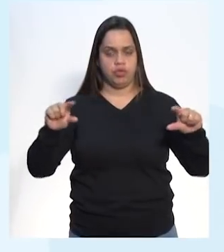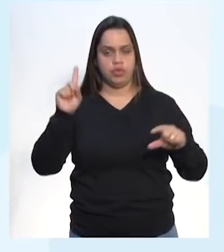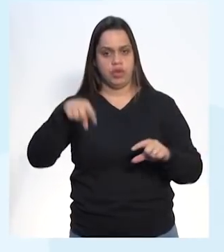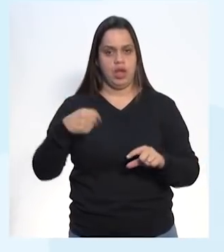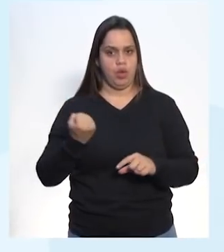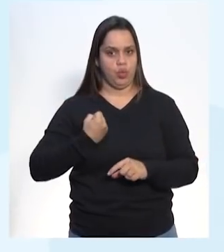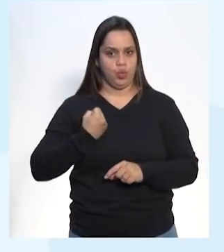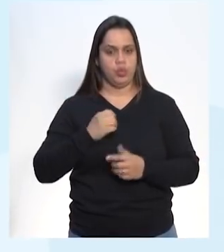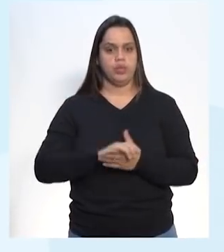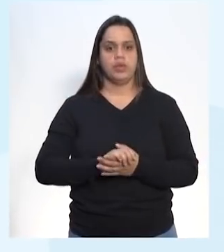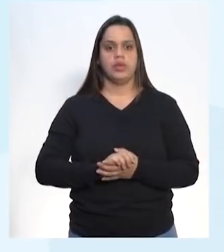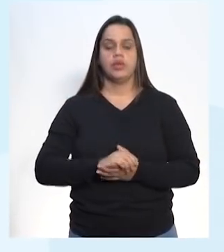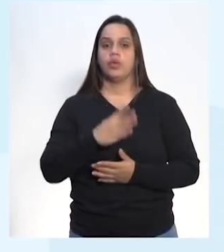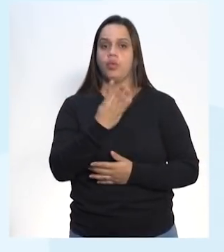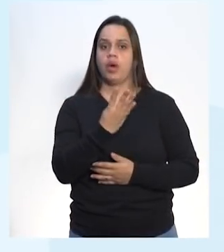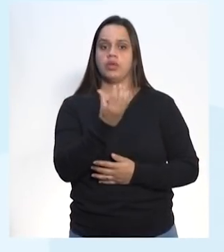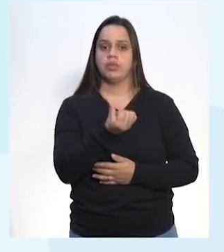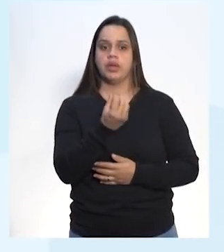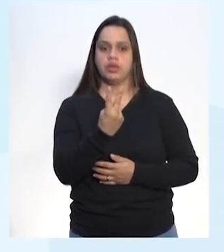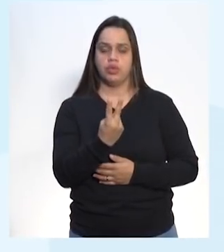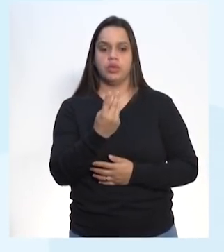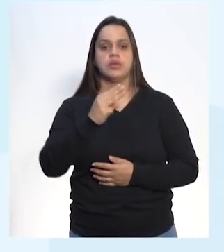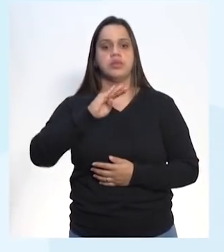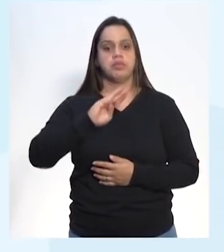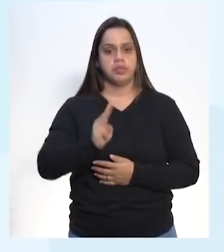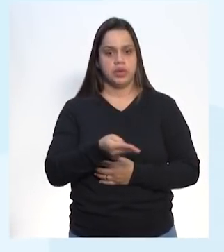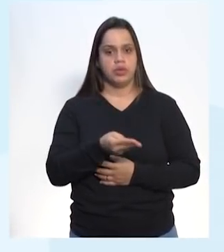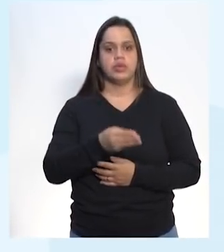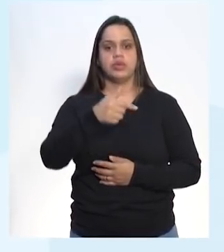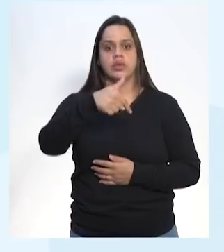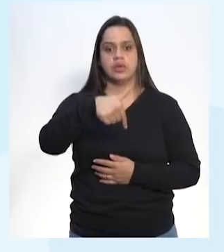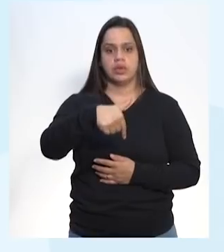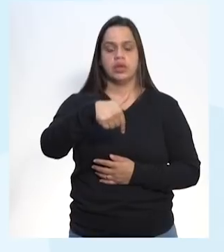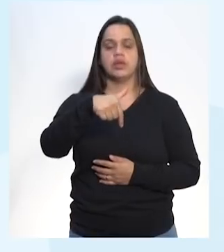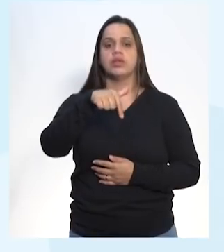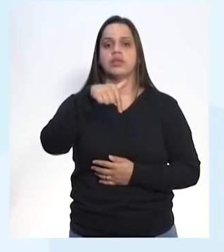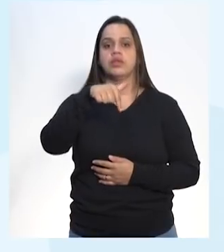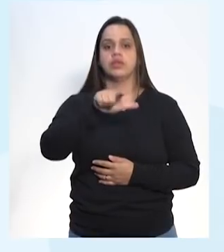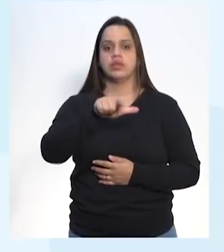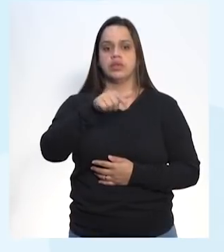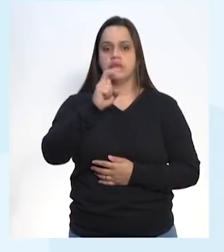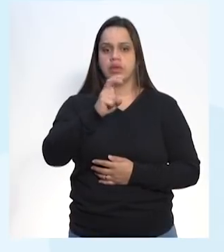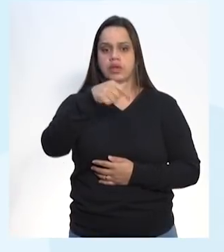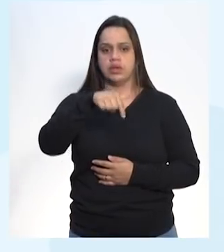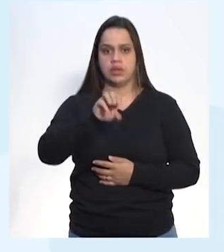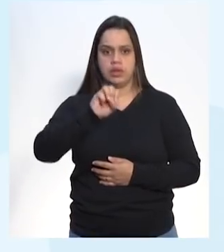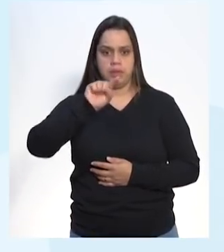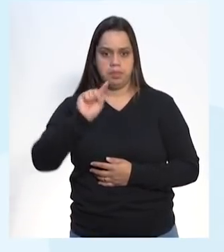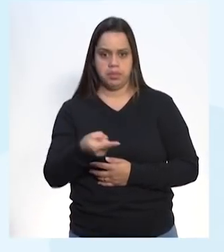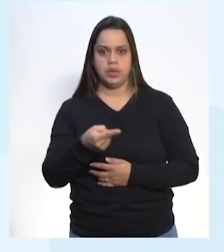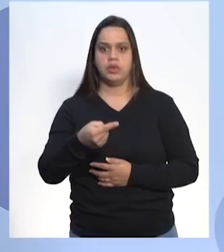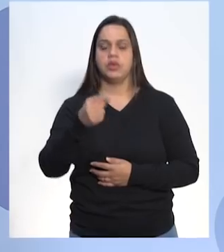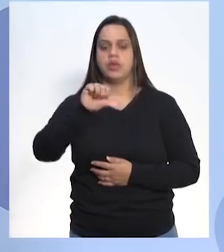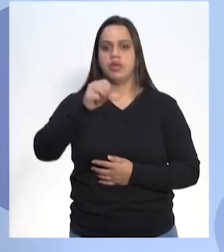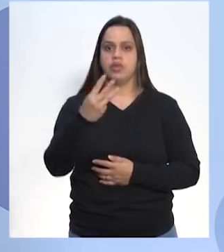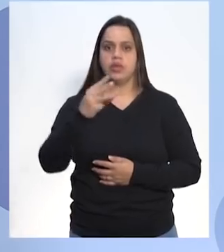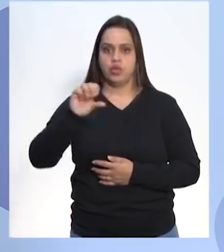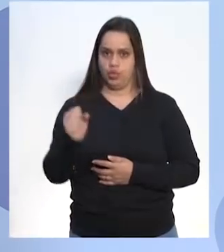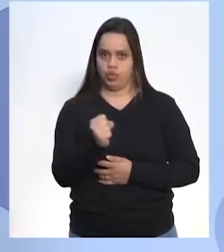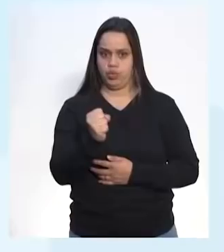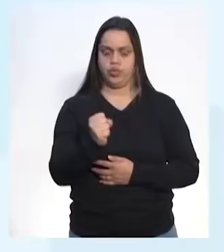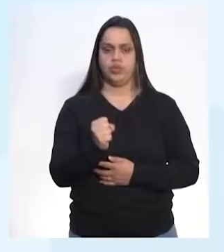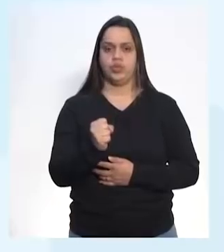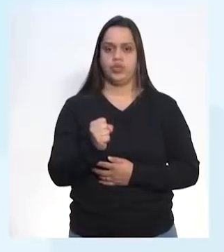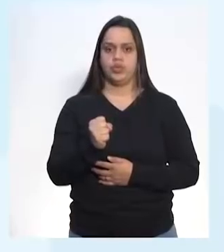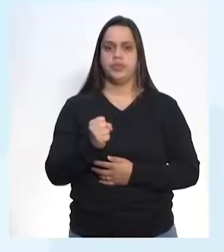Então, 462 milhões, 570 mil, 938. Na verdade, ali a ideia qual que era? Não, pode